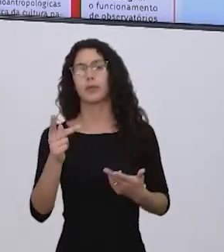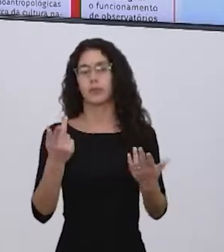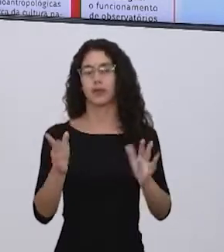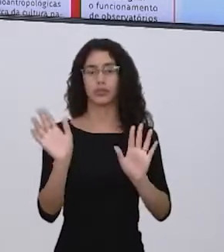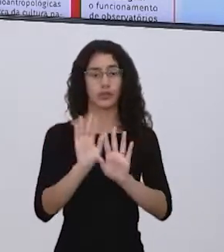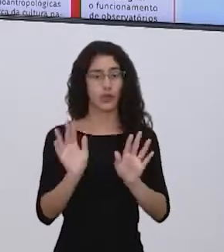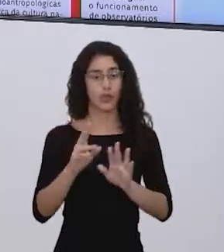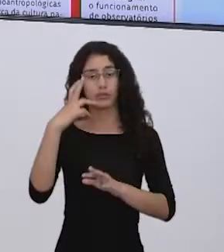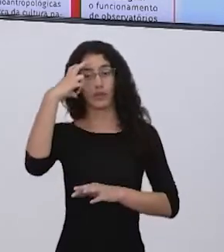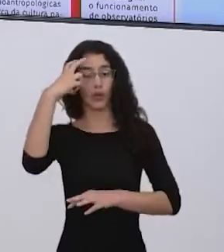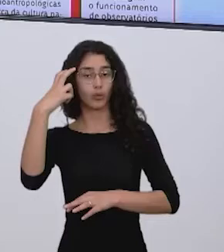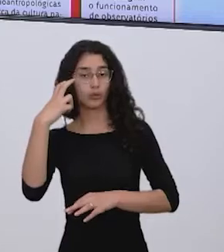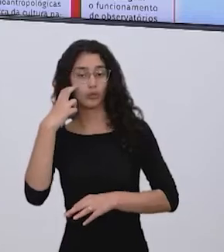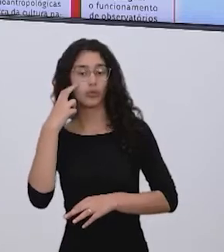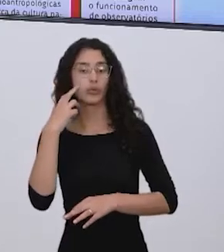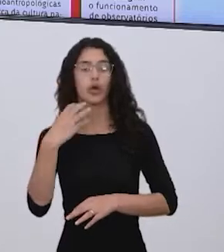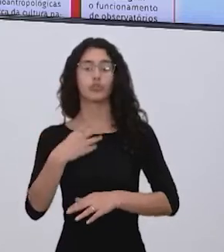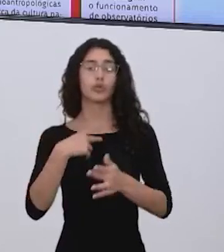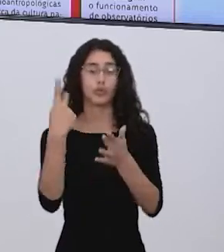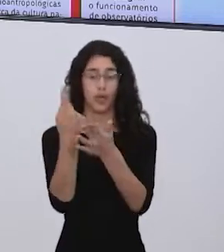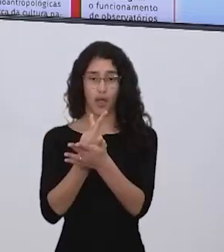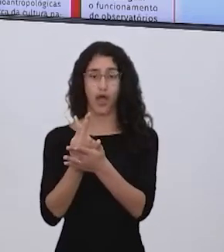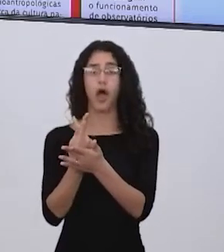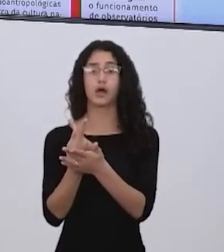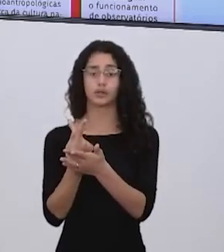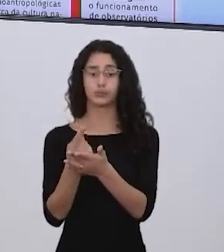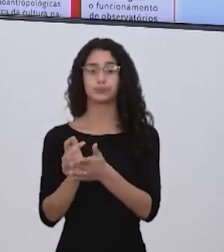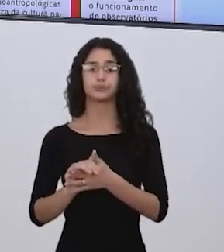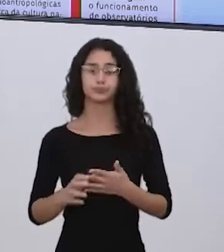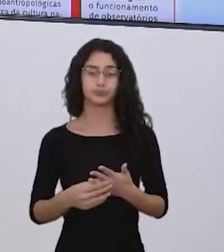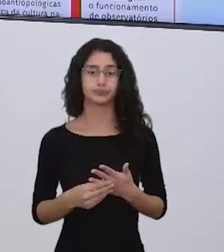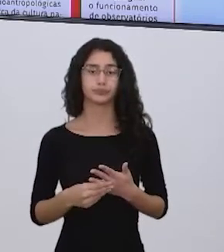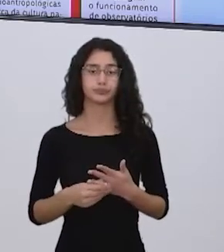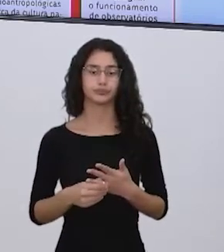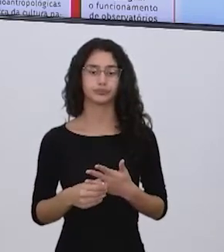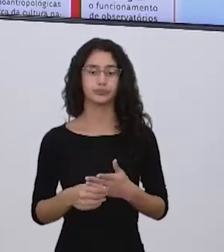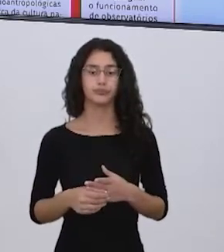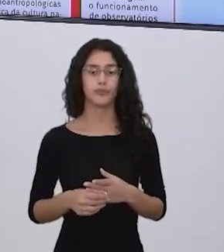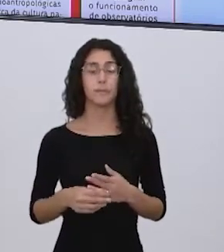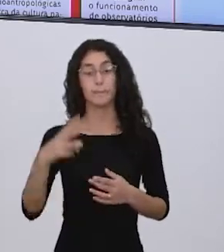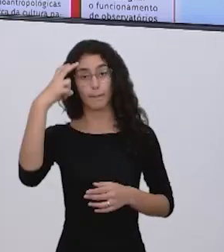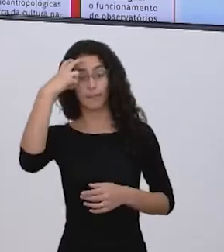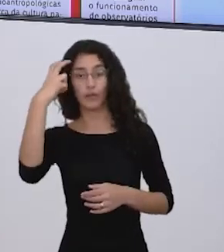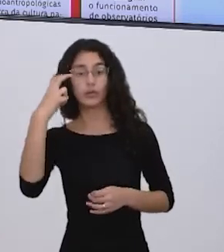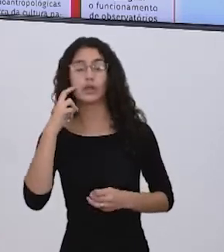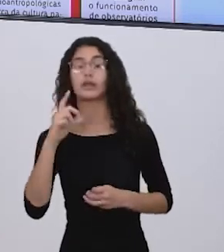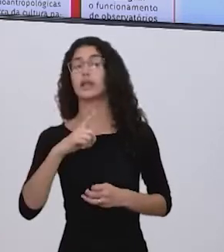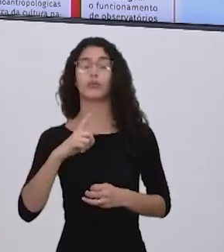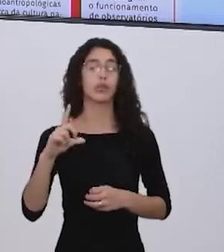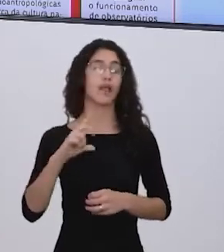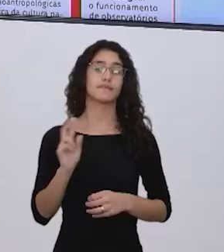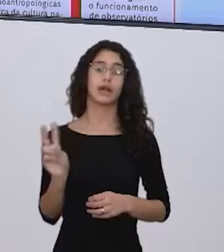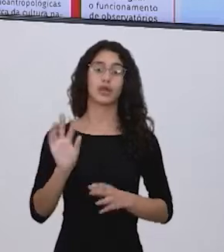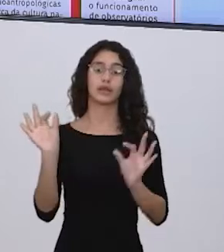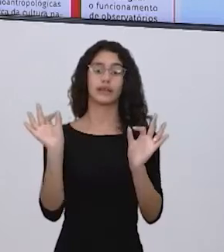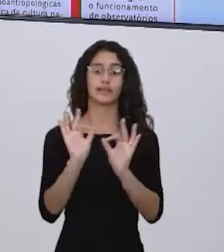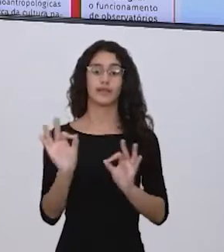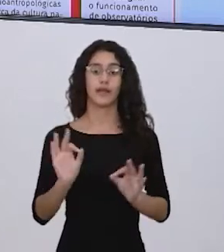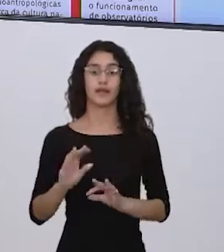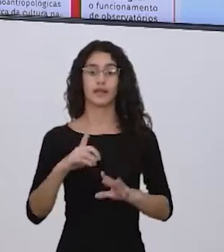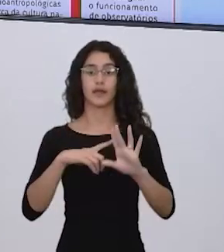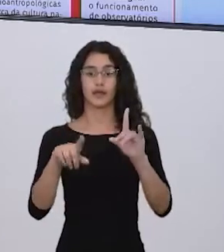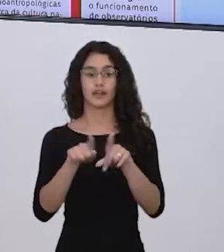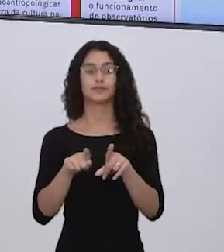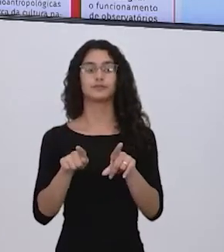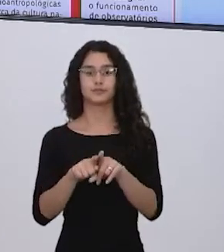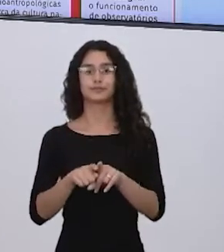vão ser assim. Na cultura, isso é uma afirmação completamente equivocada, né? Cultura não tem valor. Valor no sentido